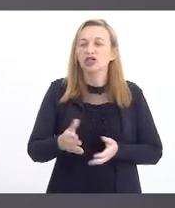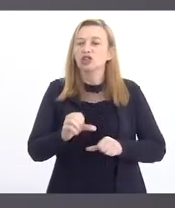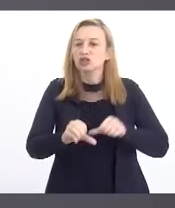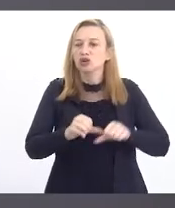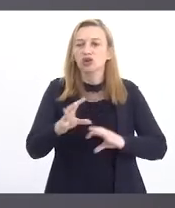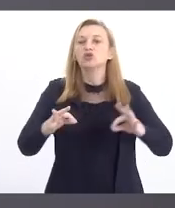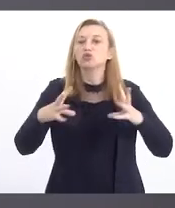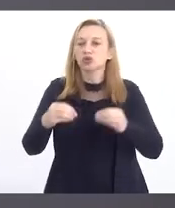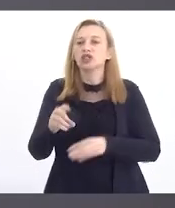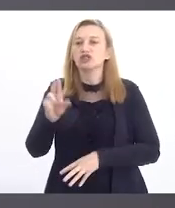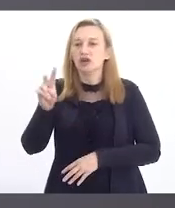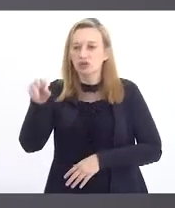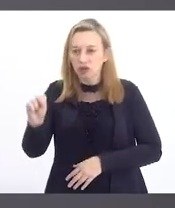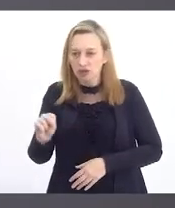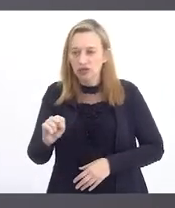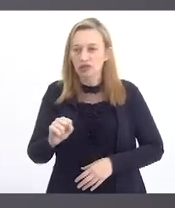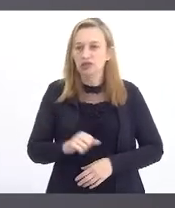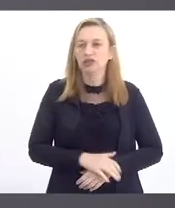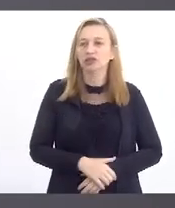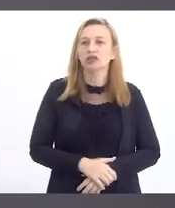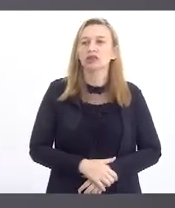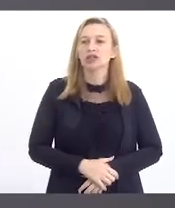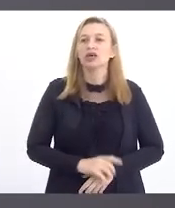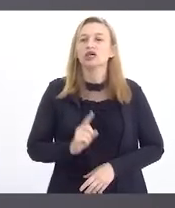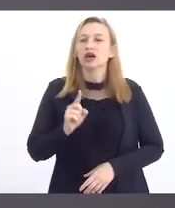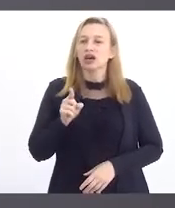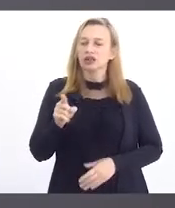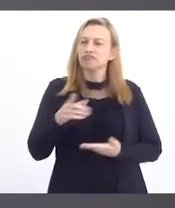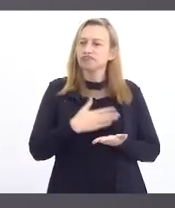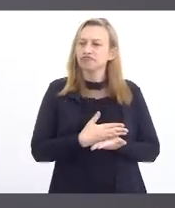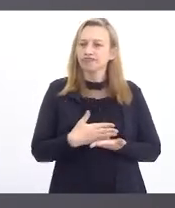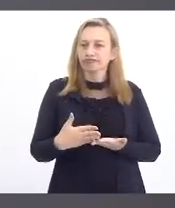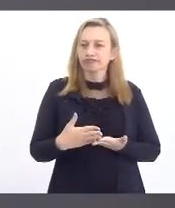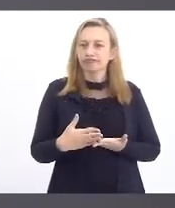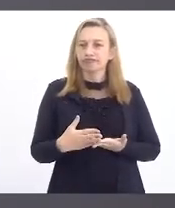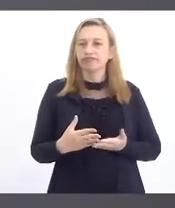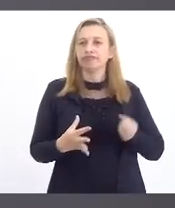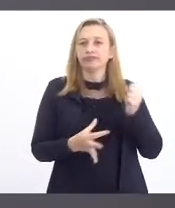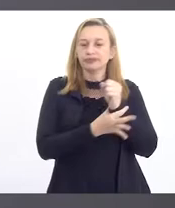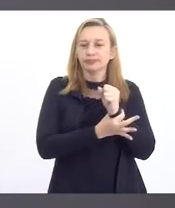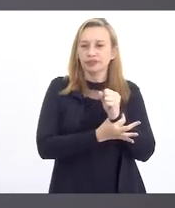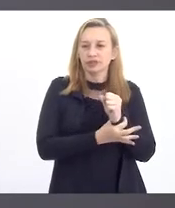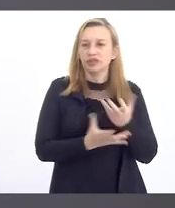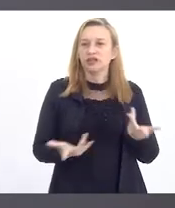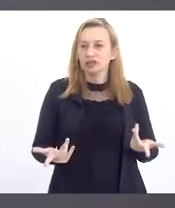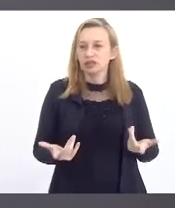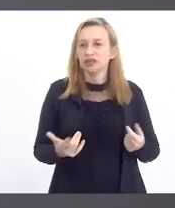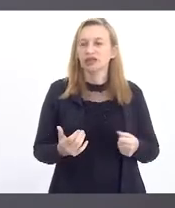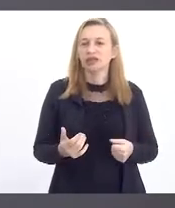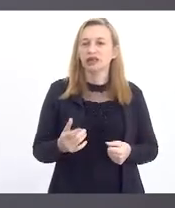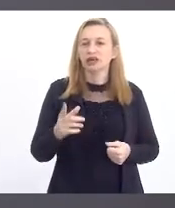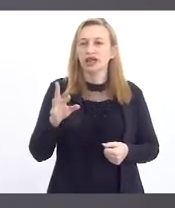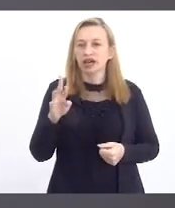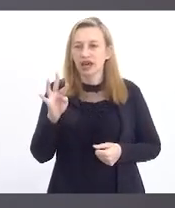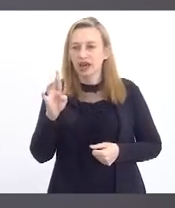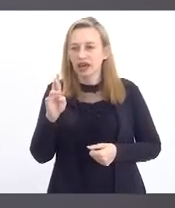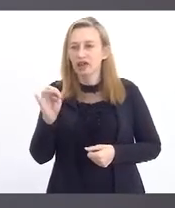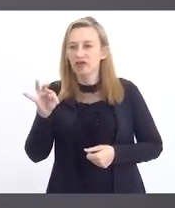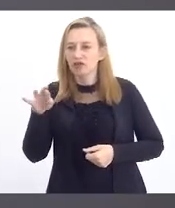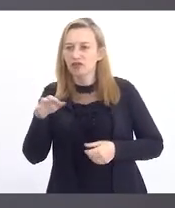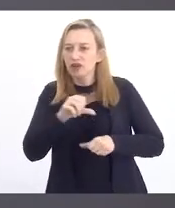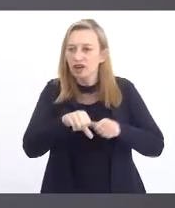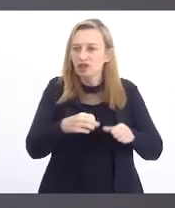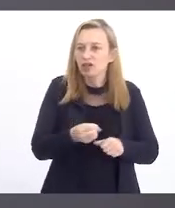essas válvulas. Dragagem, aí começa o segurança operacional. Reforma de comporta, modernização das